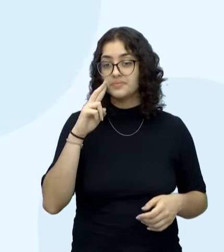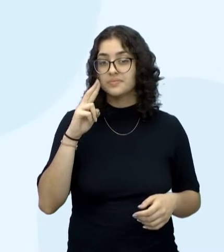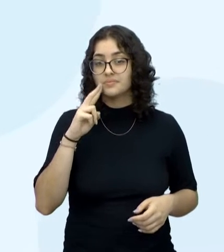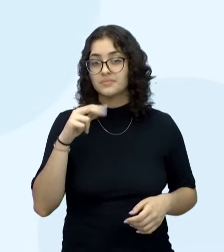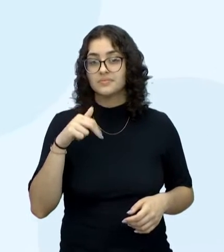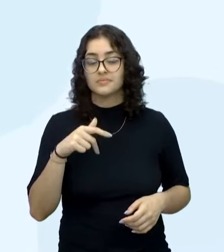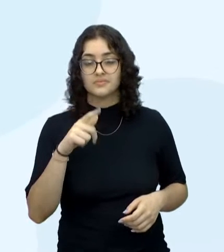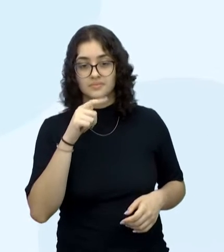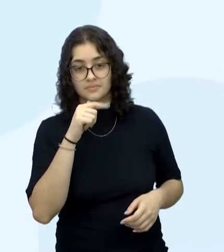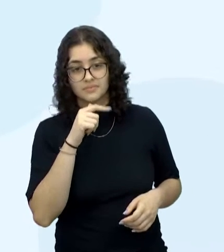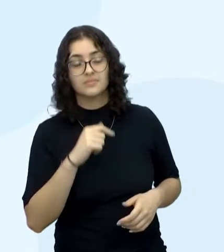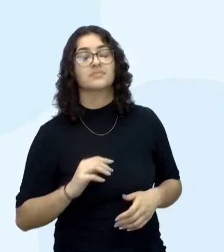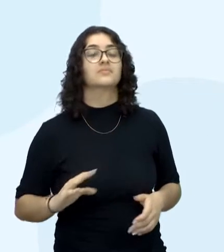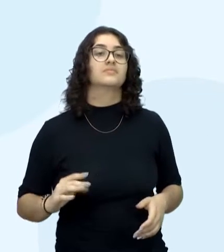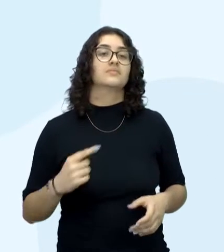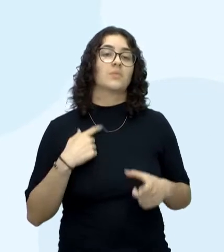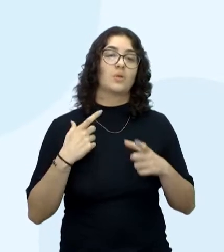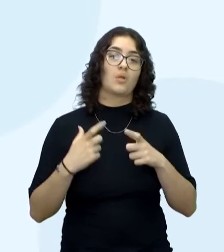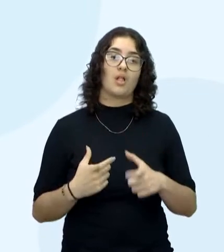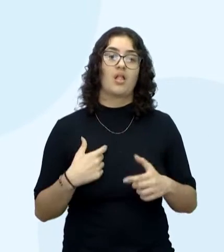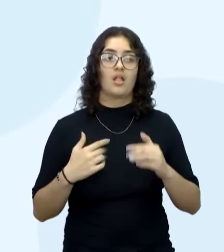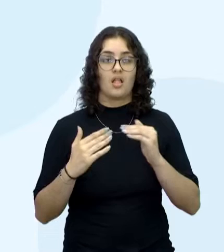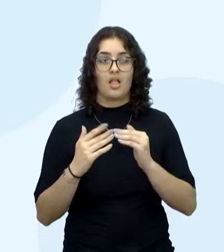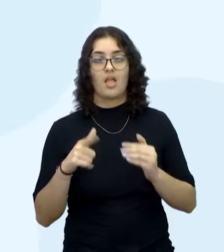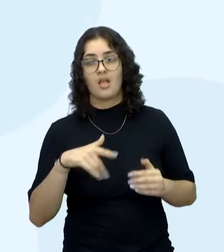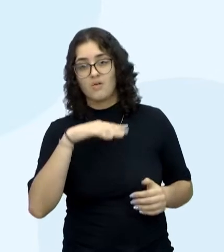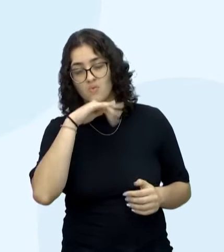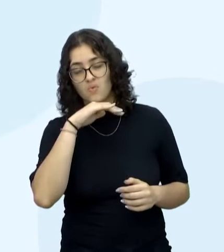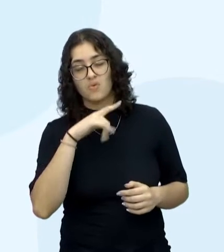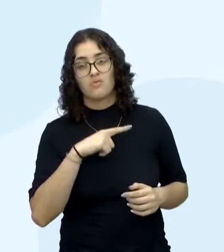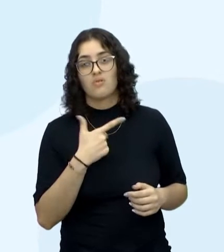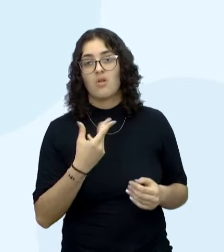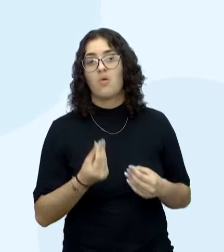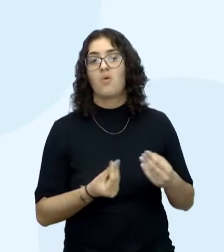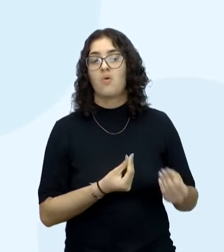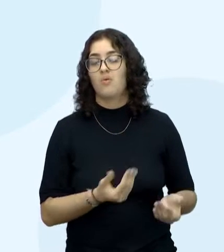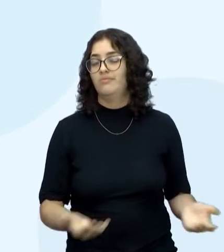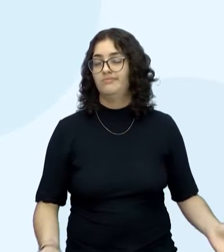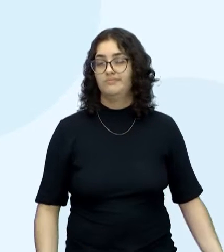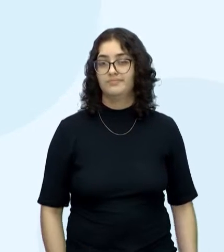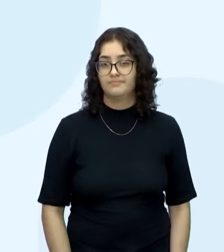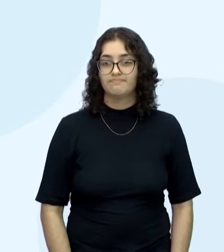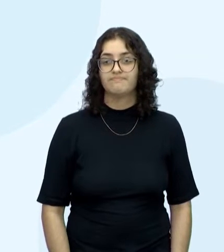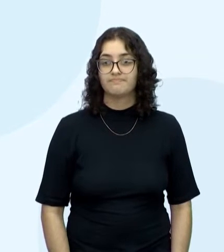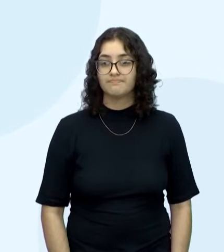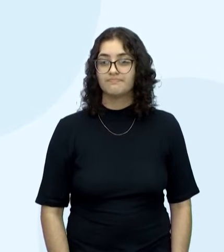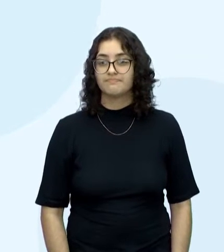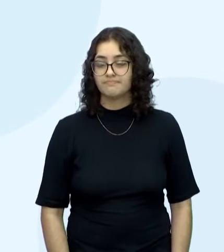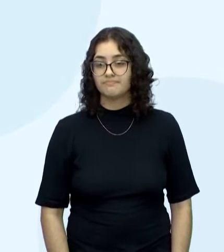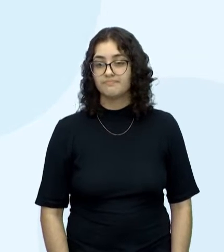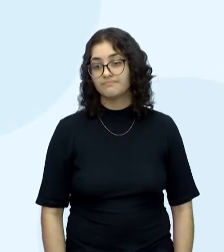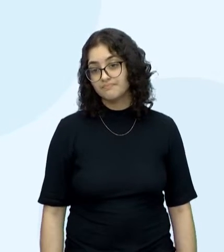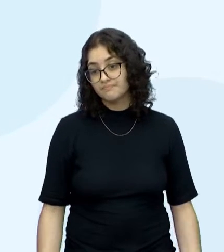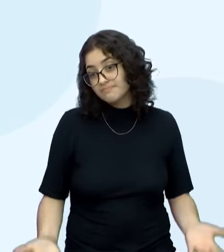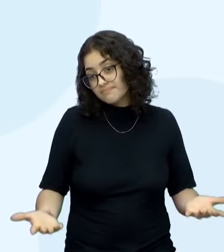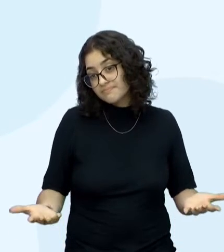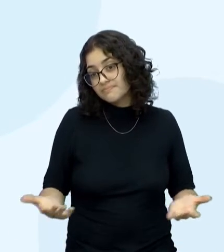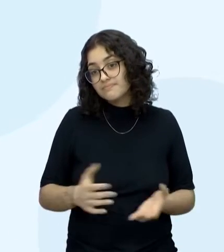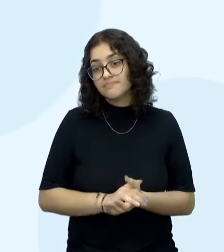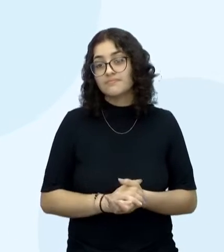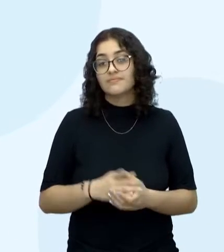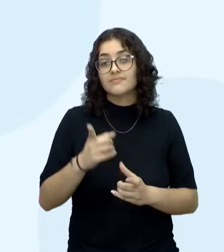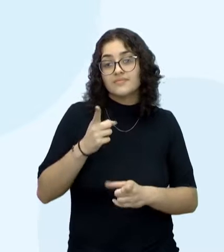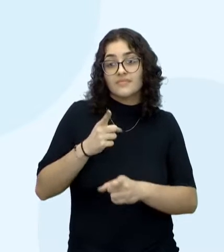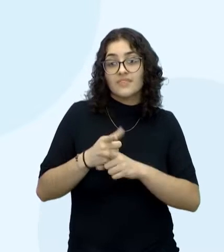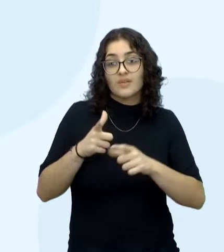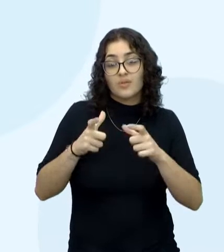na enchente. Mas o local que eu moro é ruim, não tem como passar, sabe? Acha um lugar